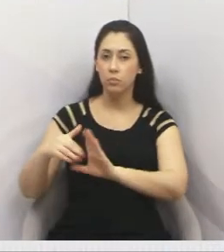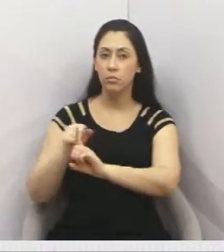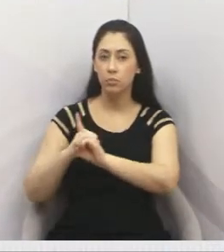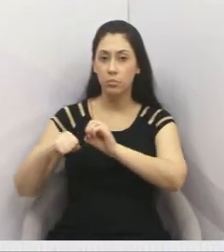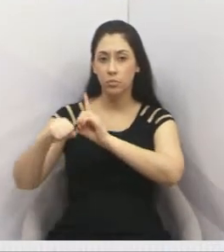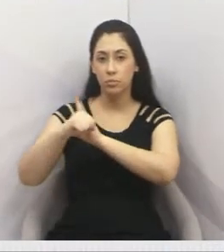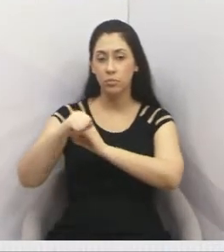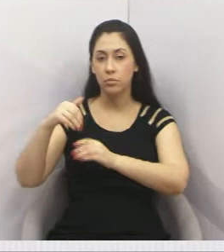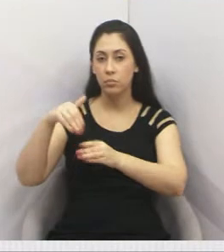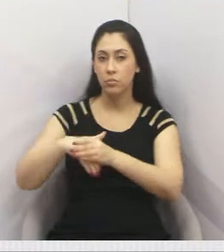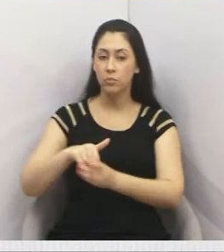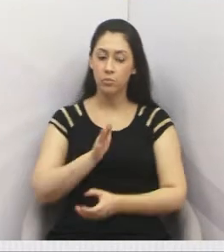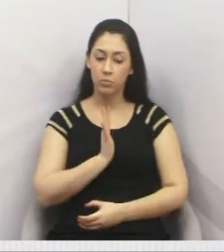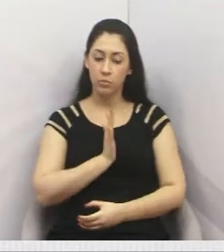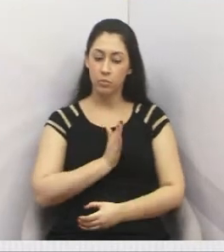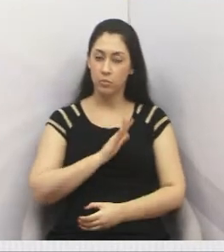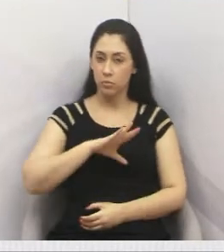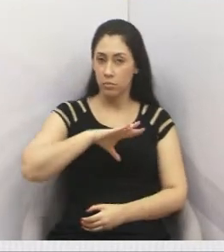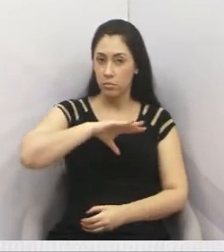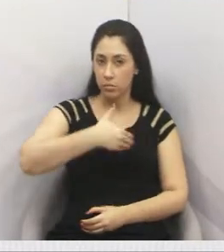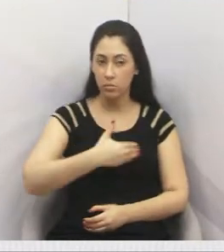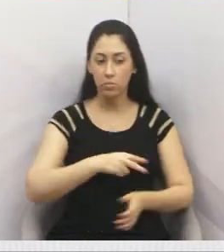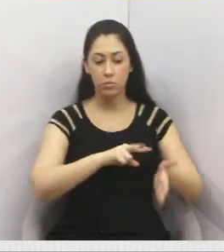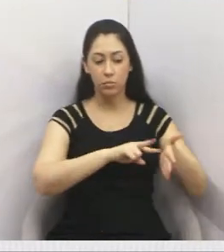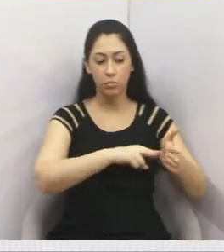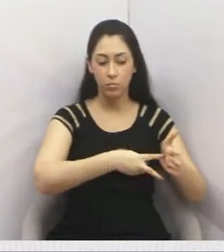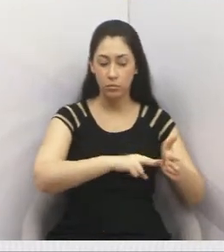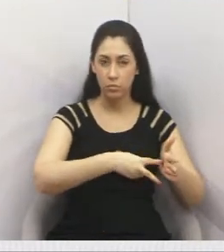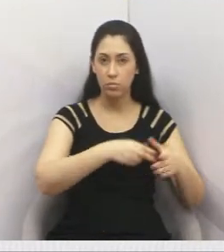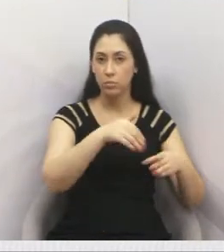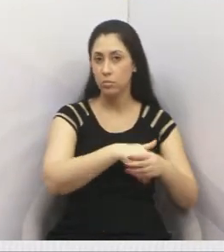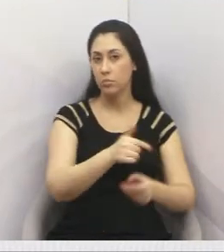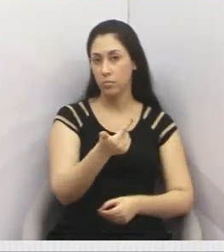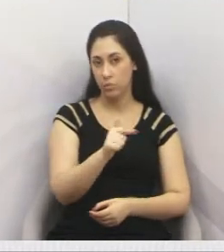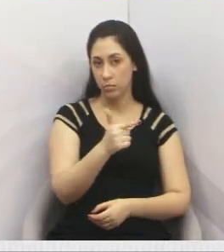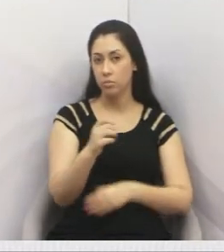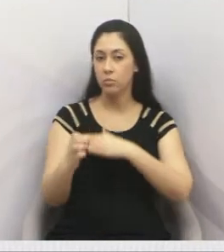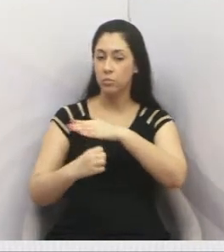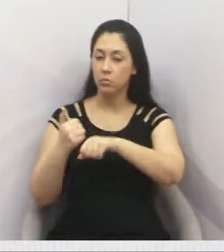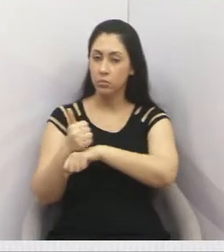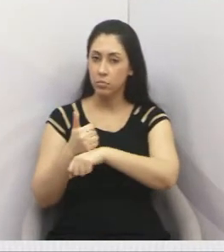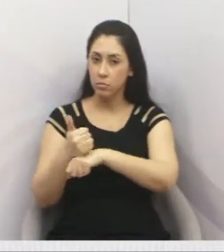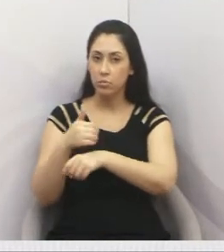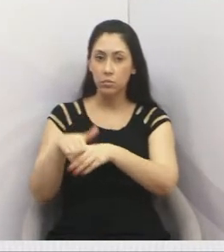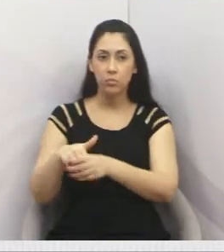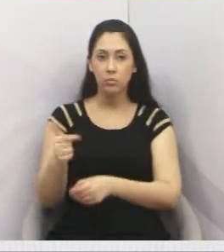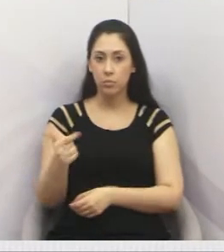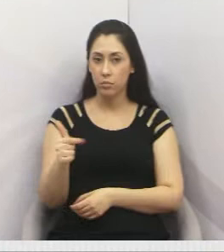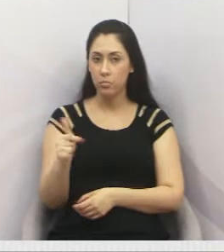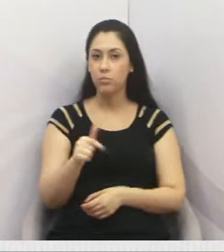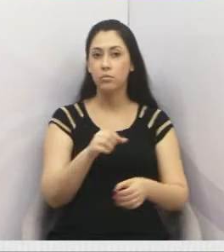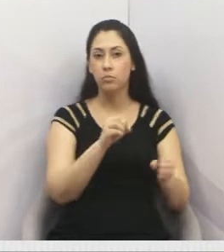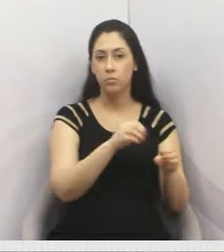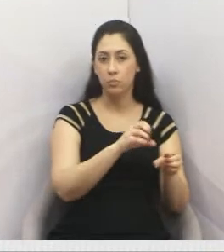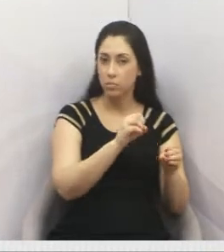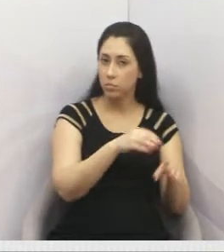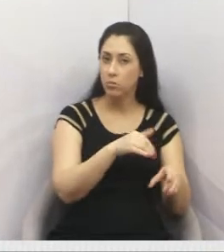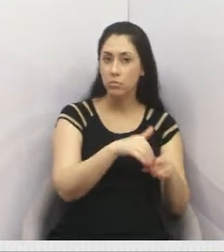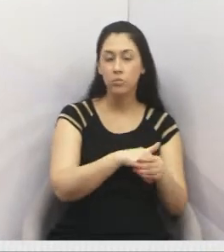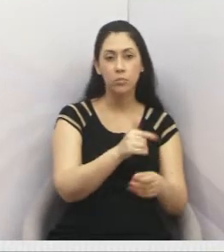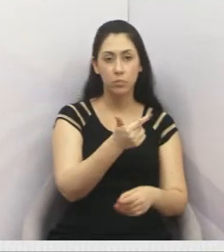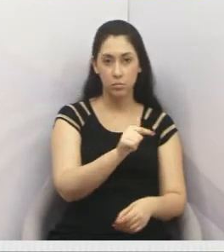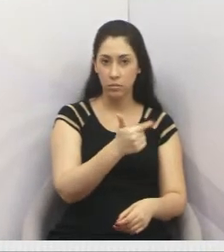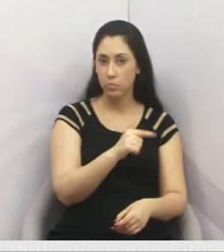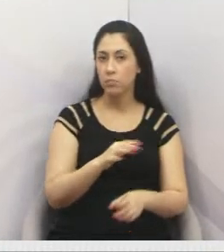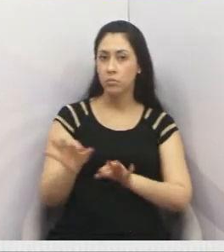Movimentos populares, Quilombo Coração Valente, entidade de classe em branco, empresas ou entidades profissionais em branco, entidades acadêmicas